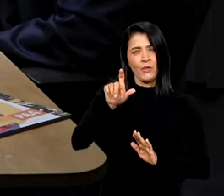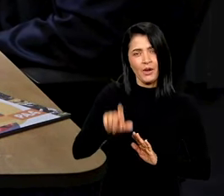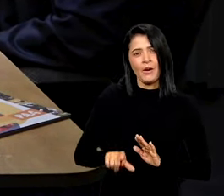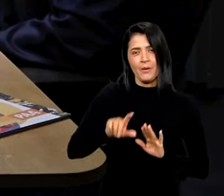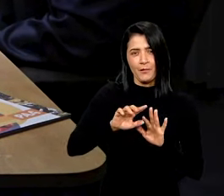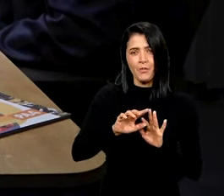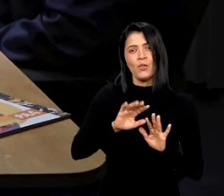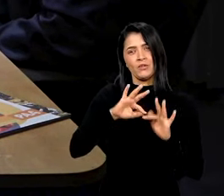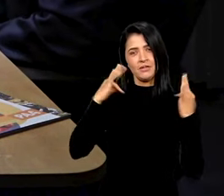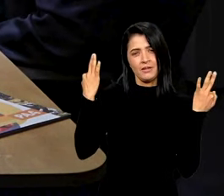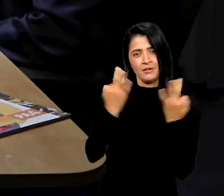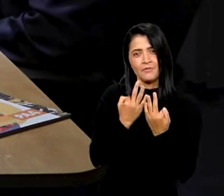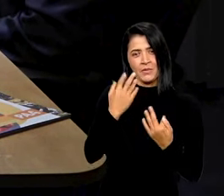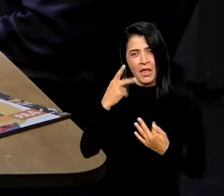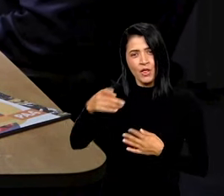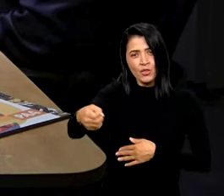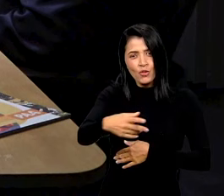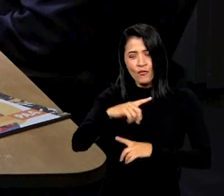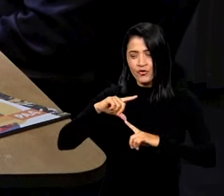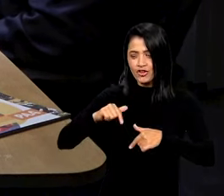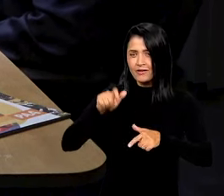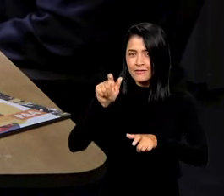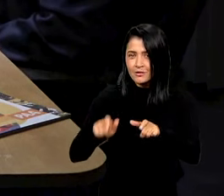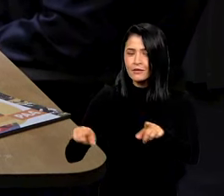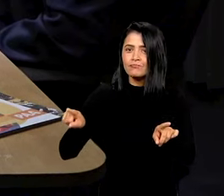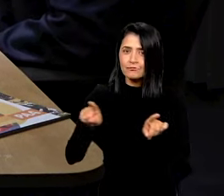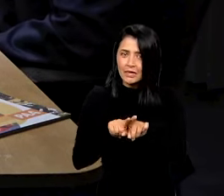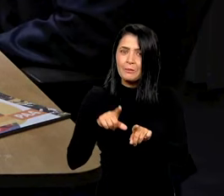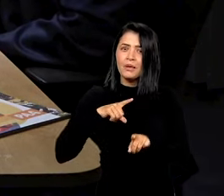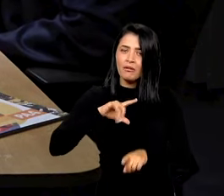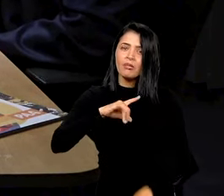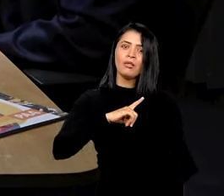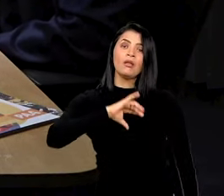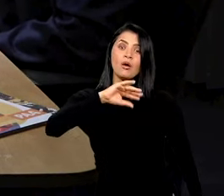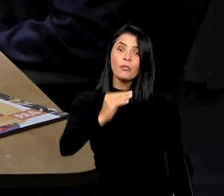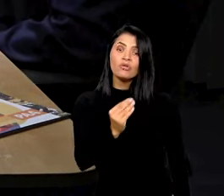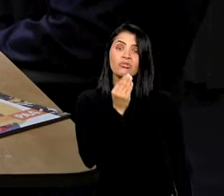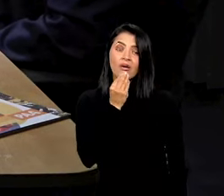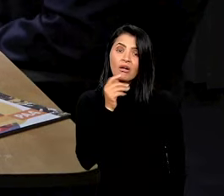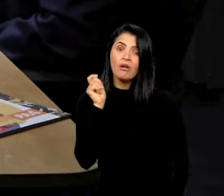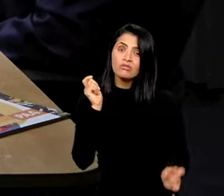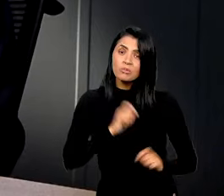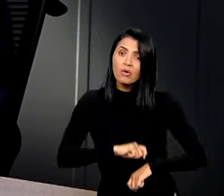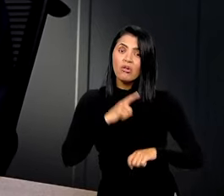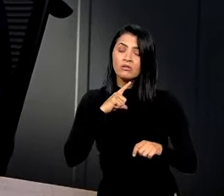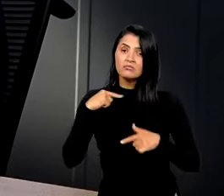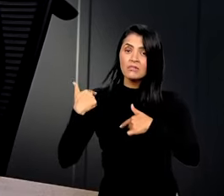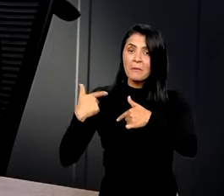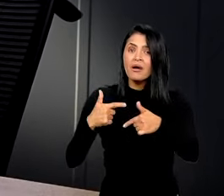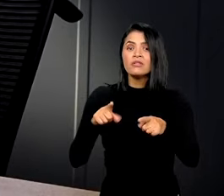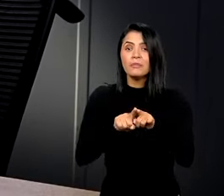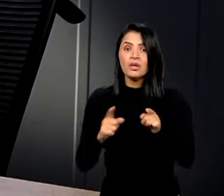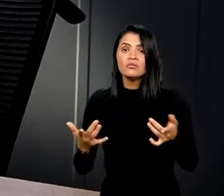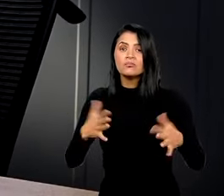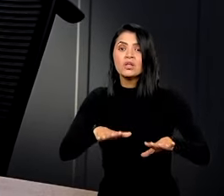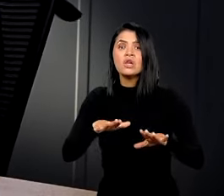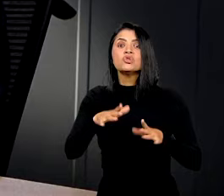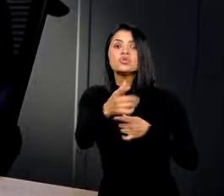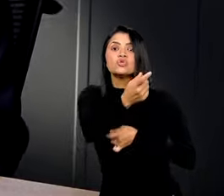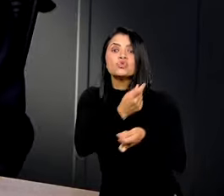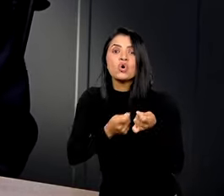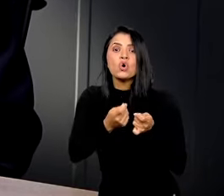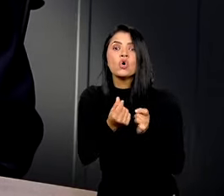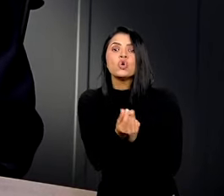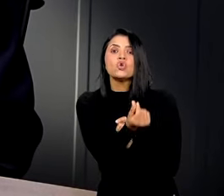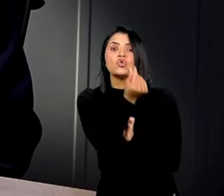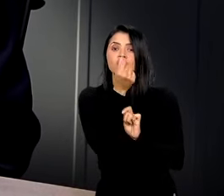para que essas novas gerações também tenham oportunidades, com as ações de inclusão socioeconômica agora com